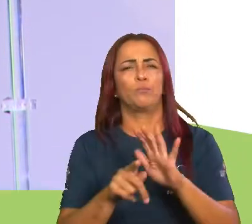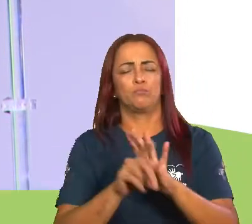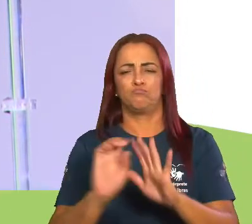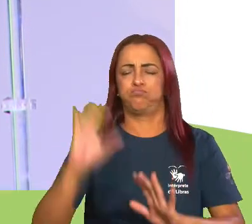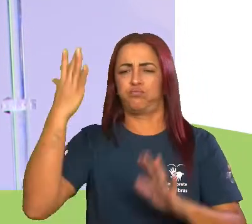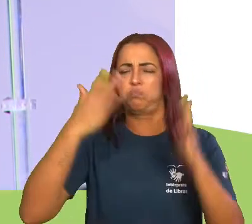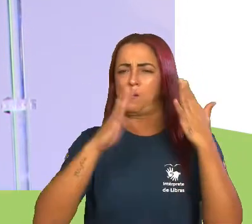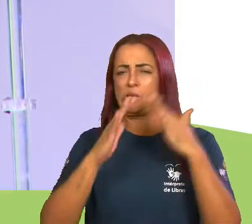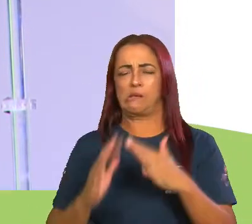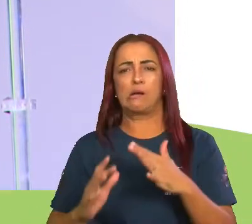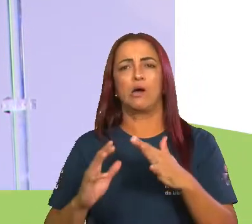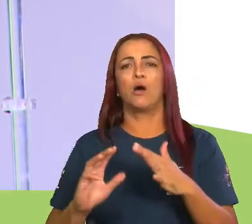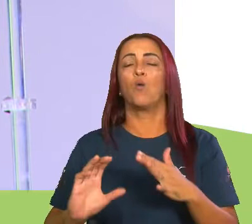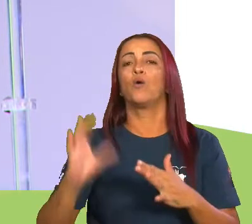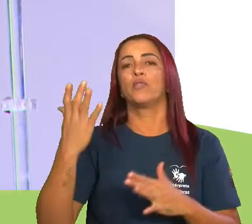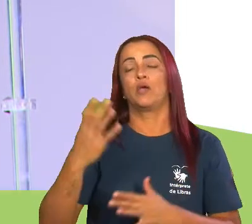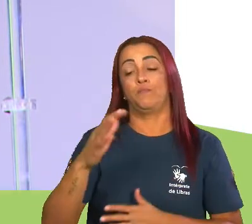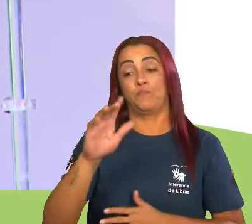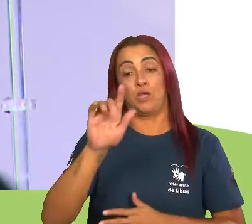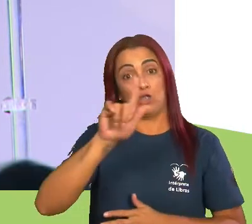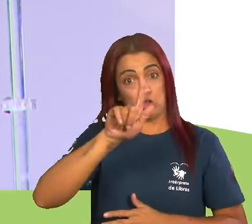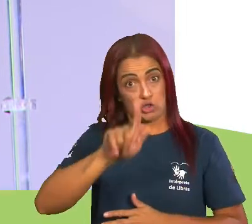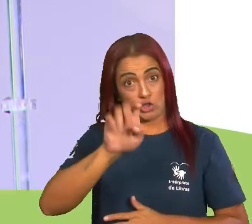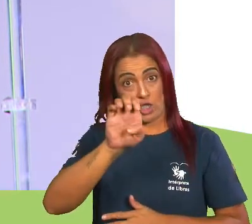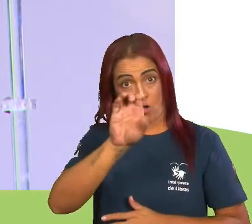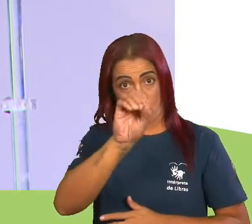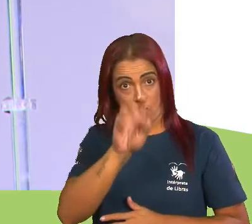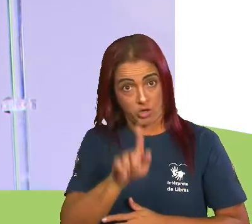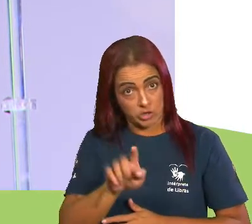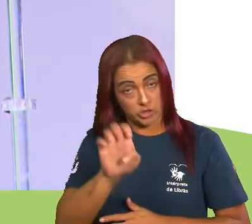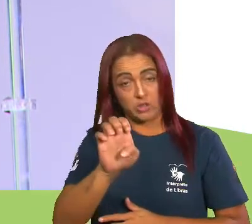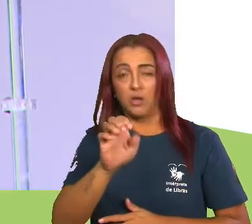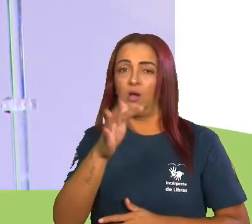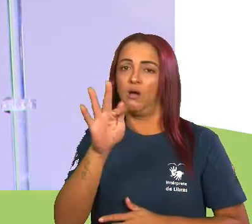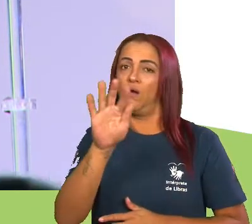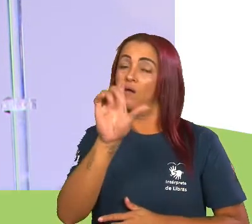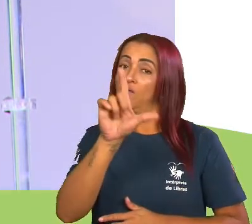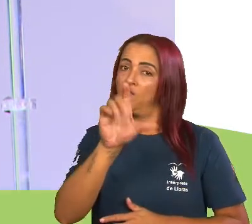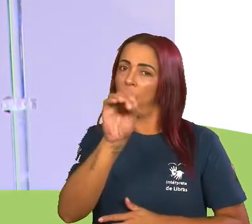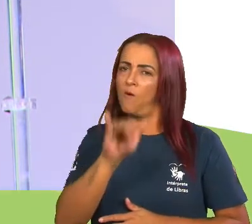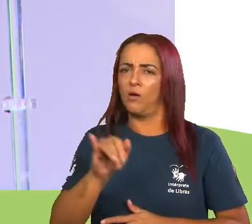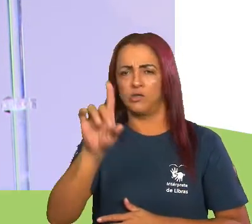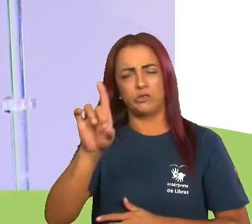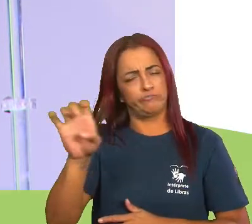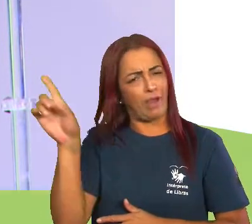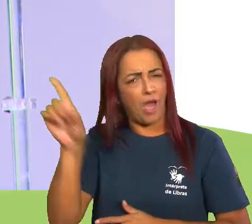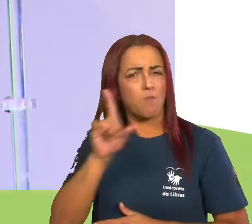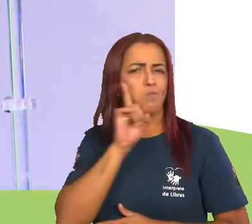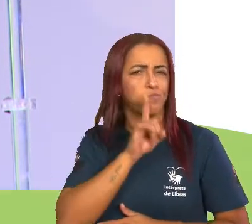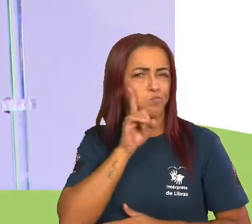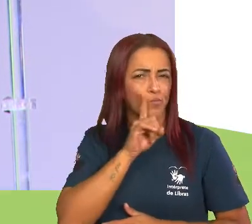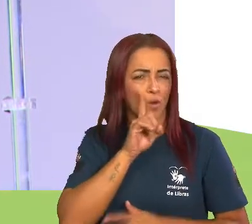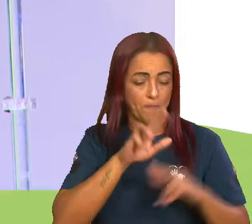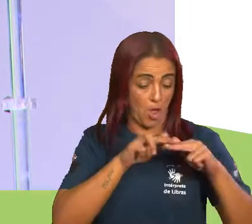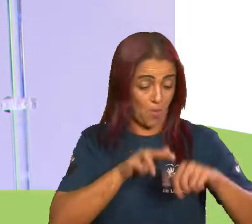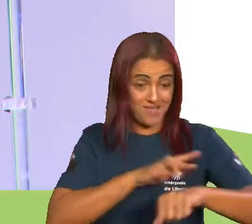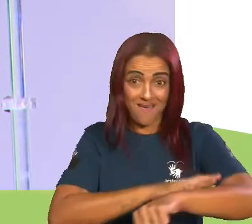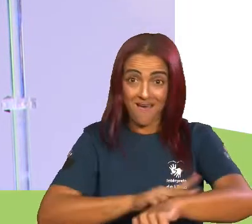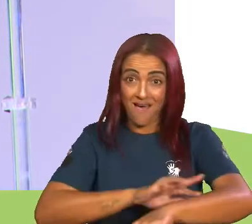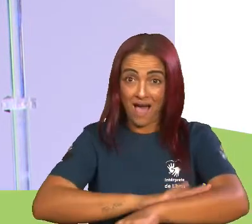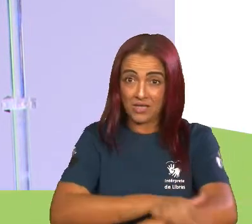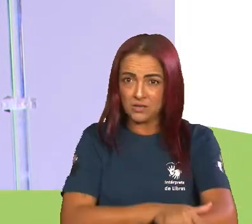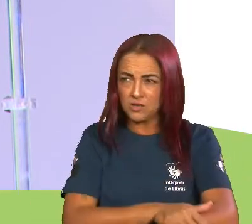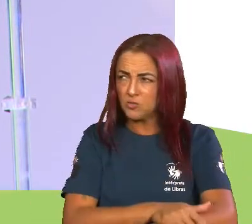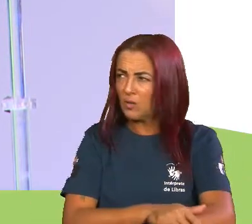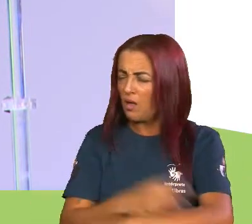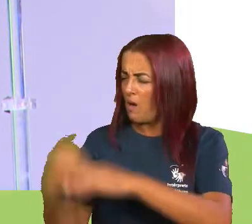o que aconteceu com o George Floyd a respeito de racismo. E ele me perguntou naquele